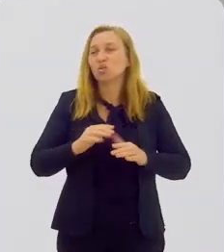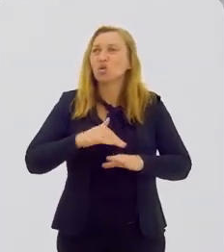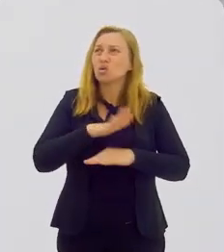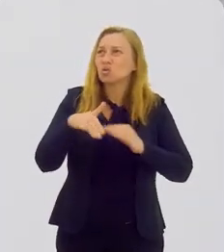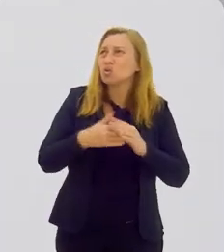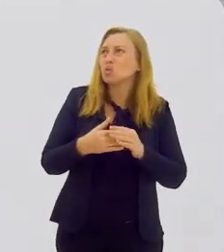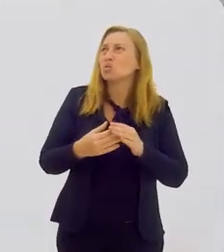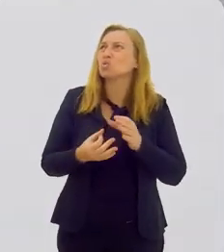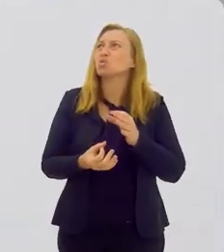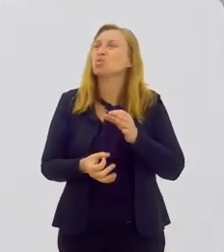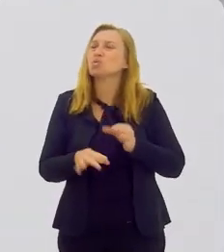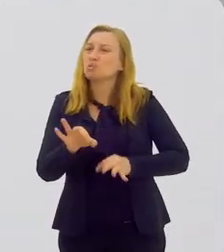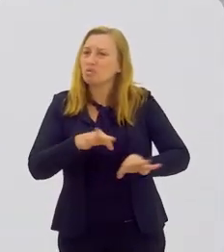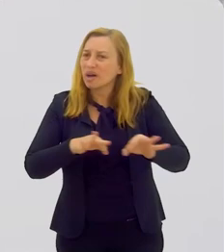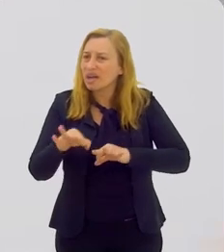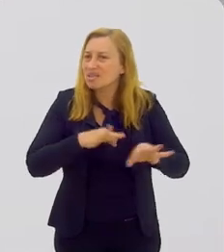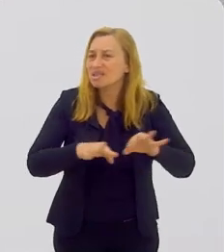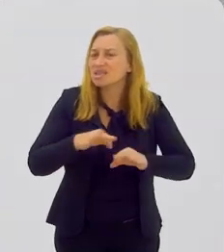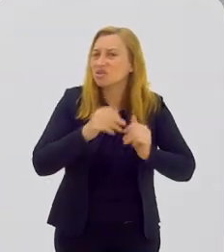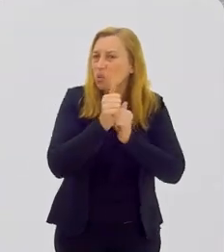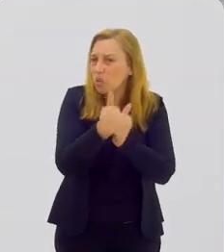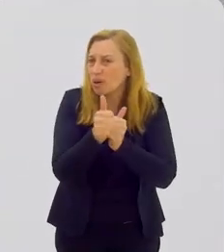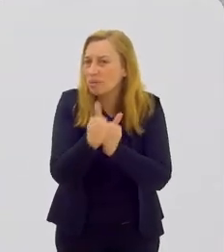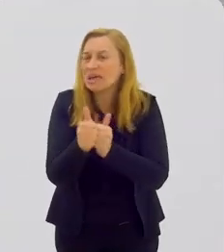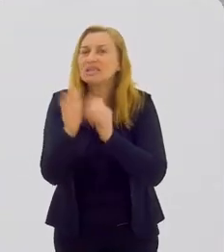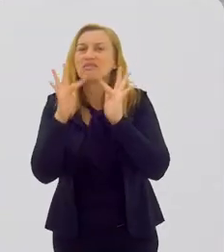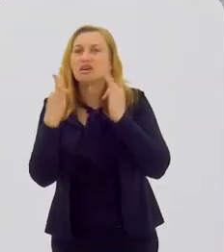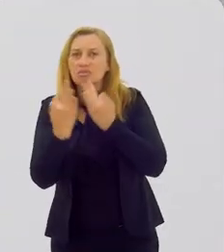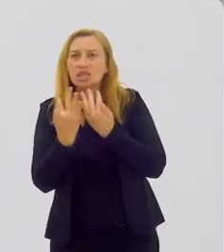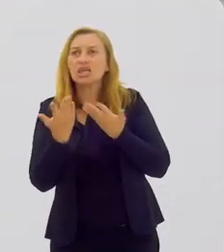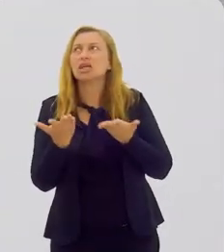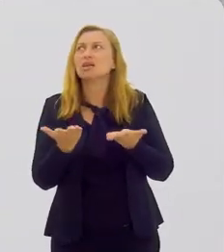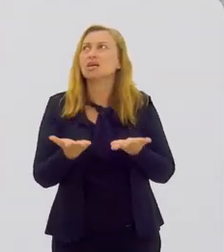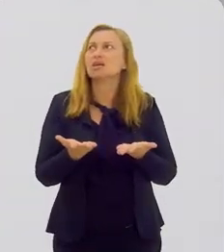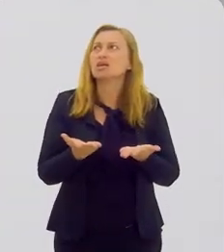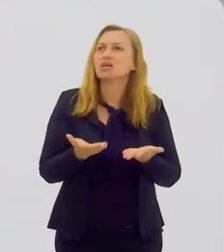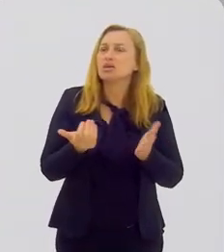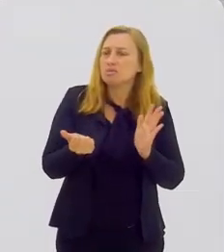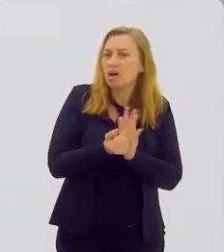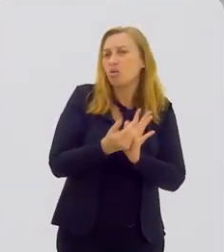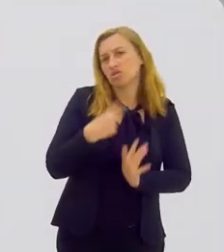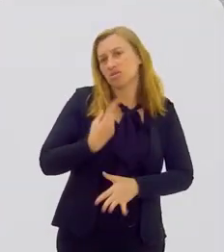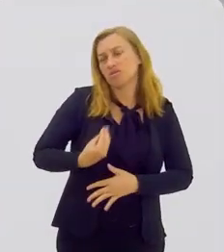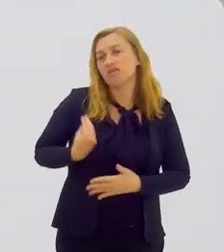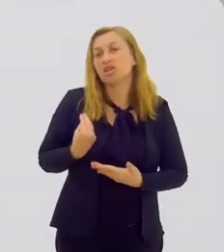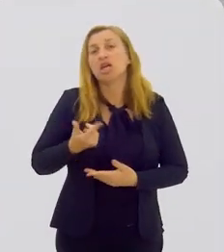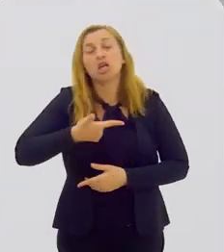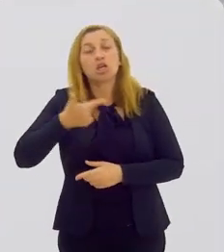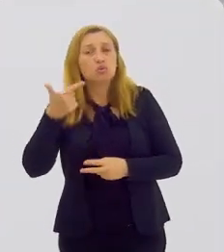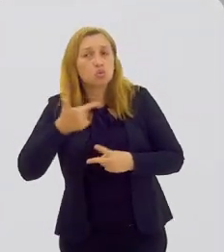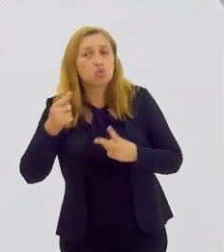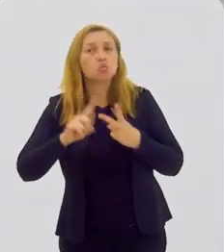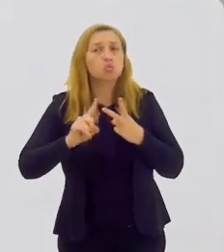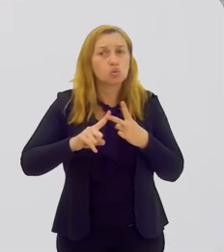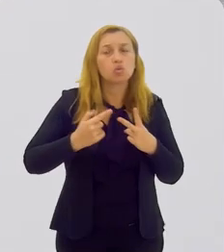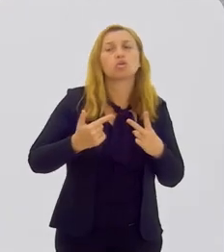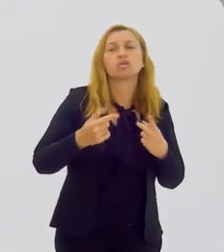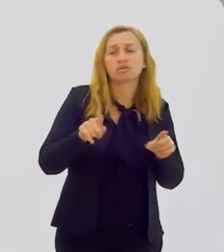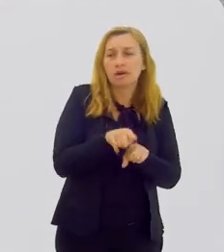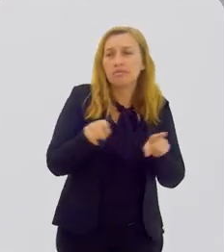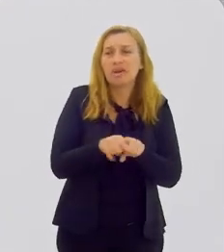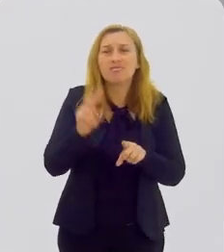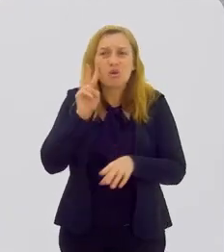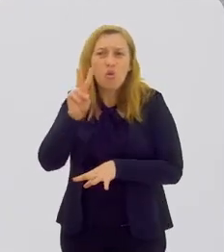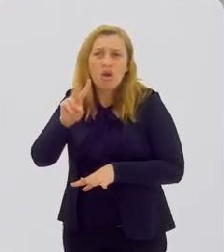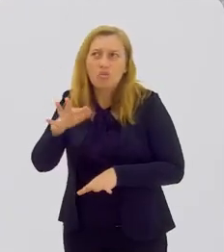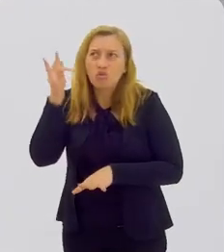Nós fizemos todo um projeto, né, de acompanhamento das famílias e tal, isso nos marcou muito. E o segundo também